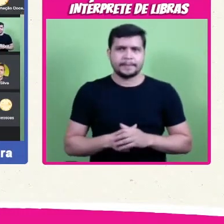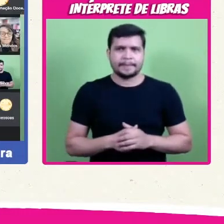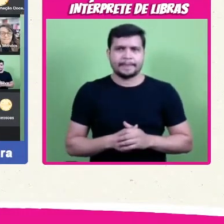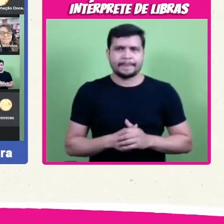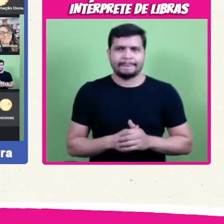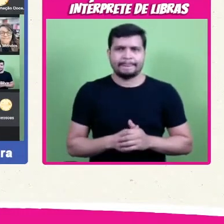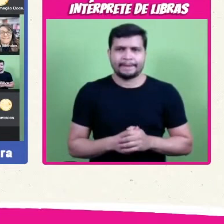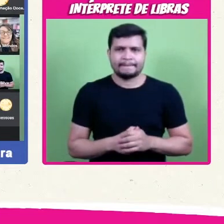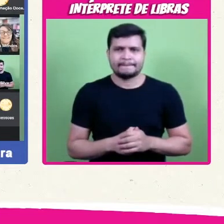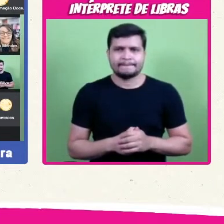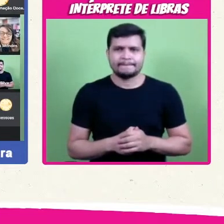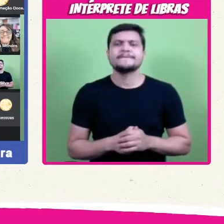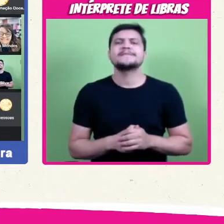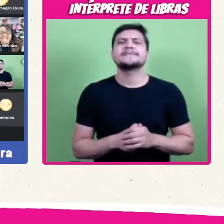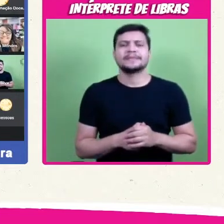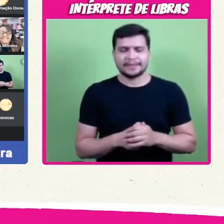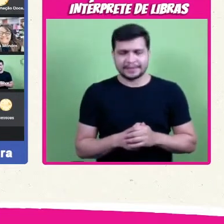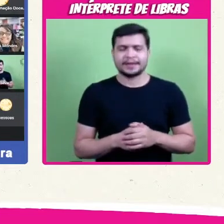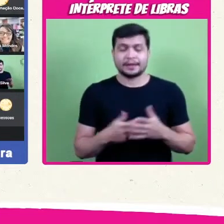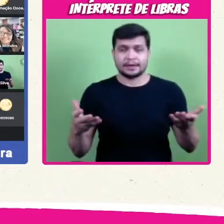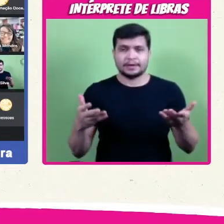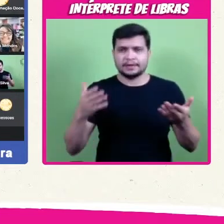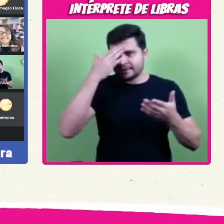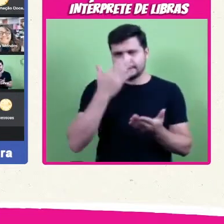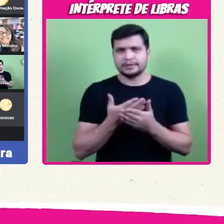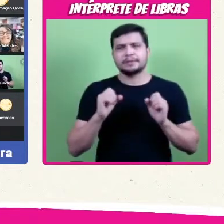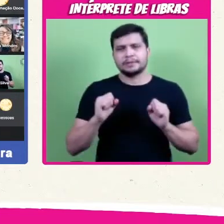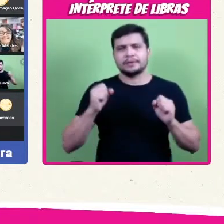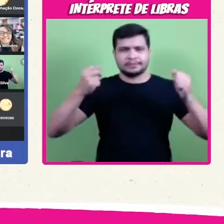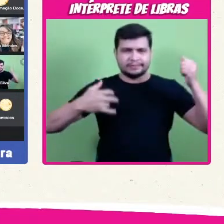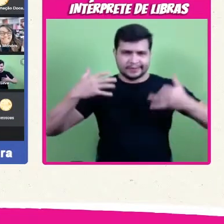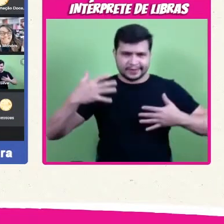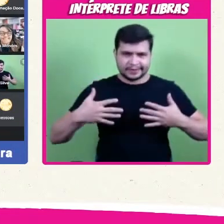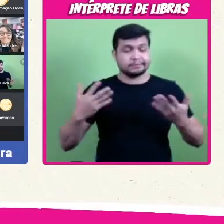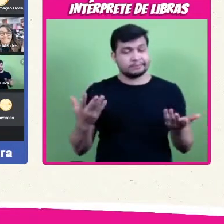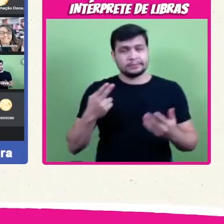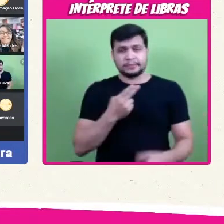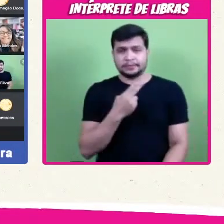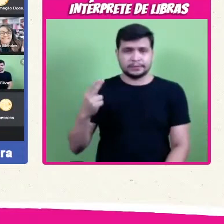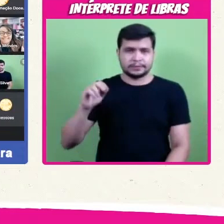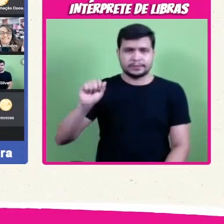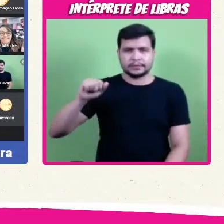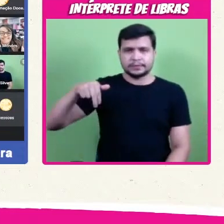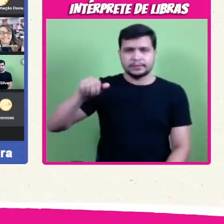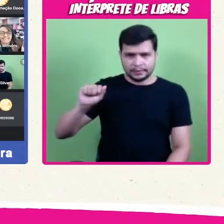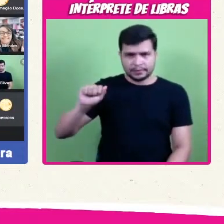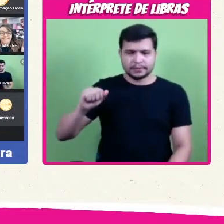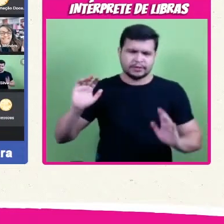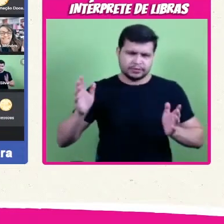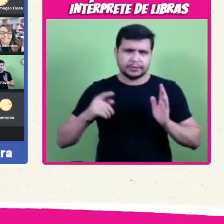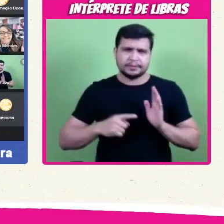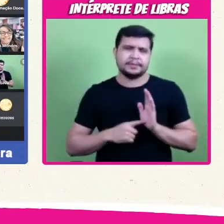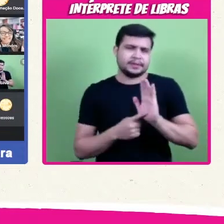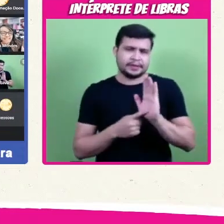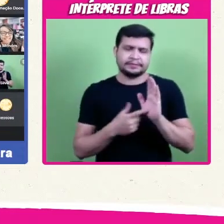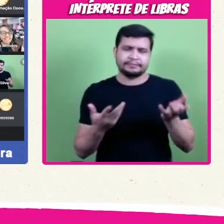Pronto, eu acredito que eu já posso falar, né, agora. Eu sou a professora Ana, né, como fui apresentada pelo Rafael. É um prazer